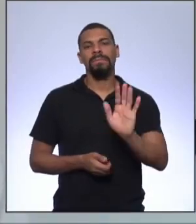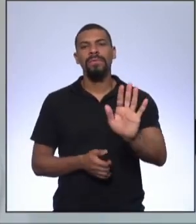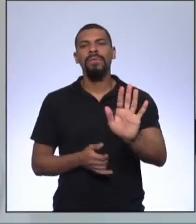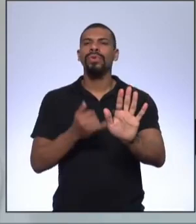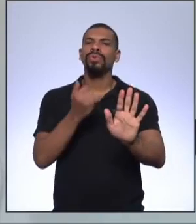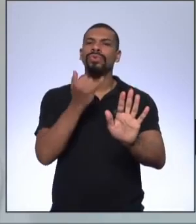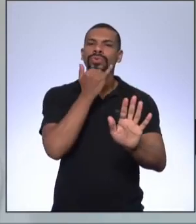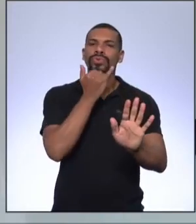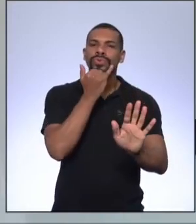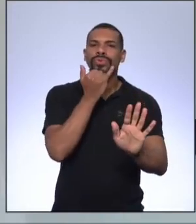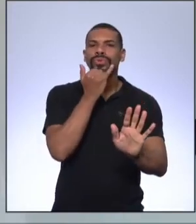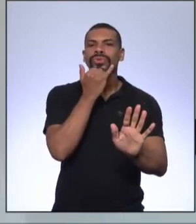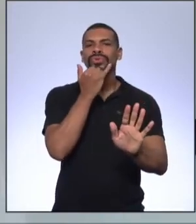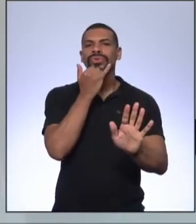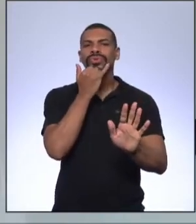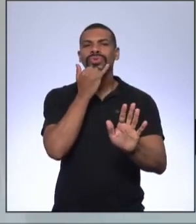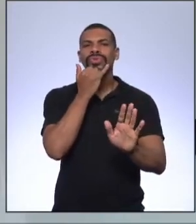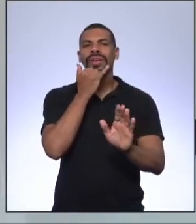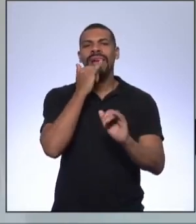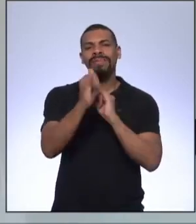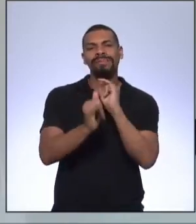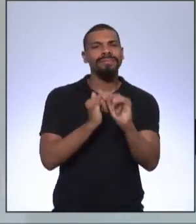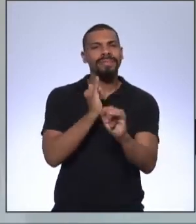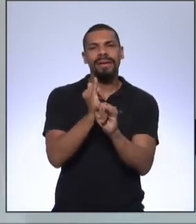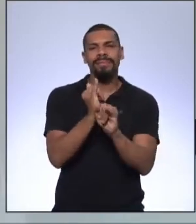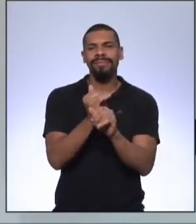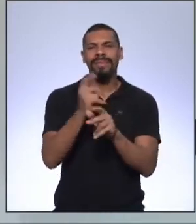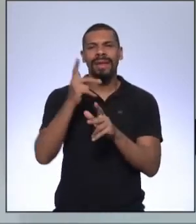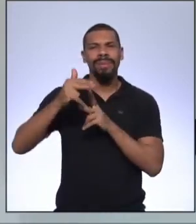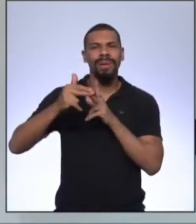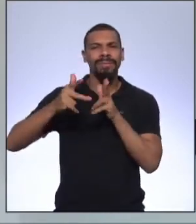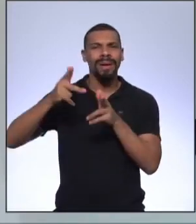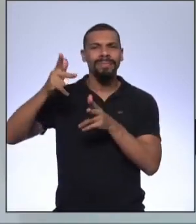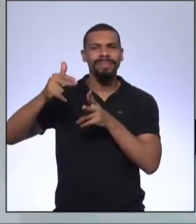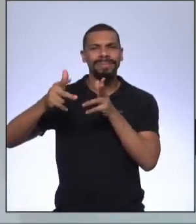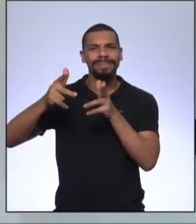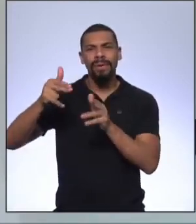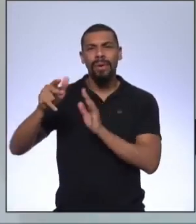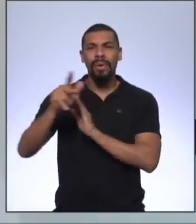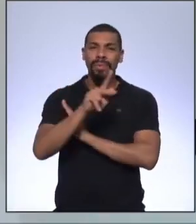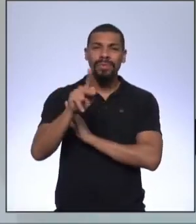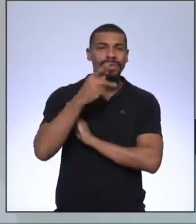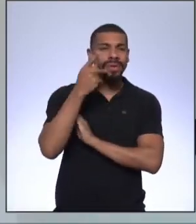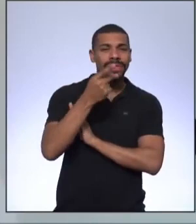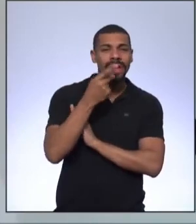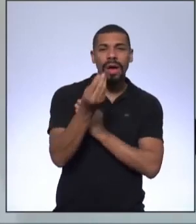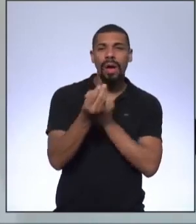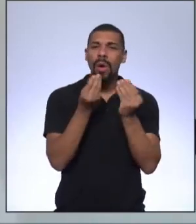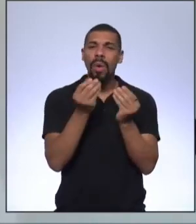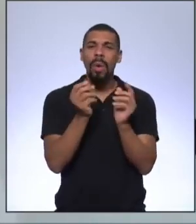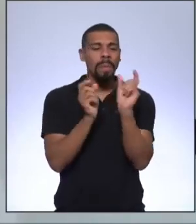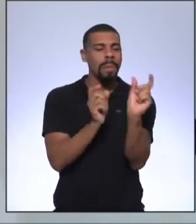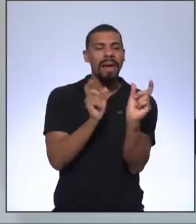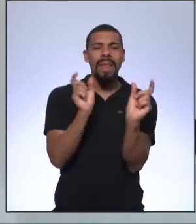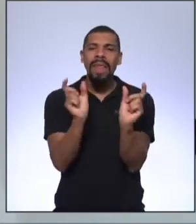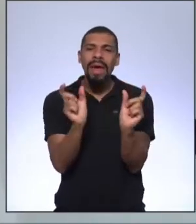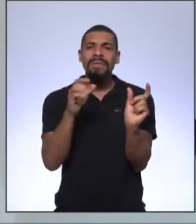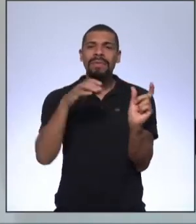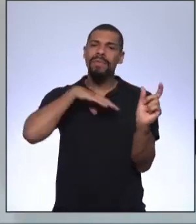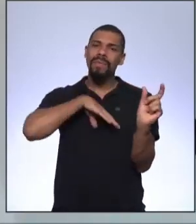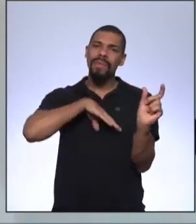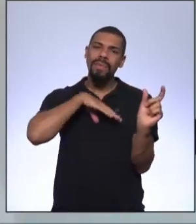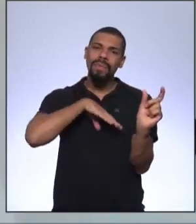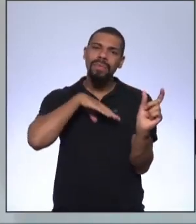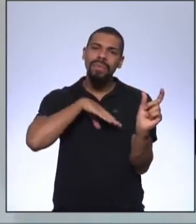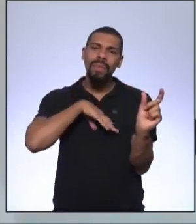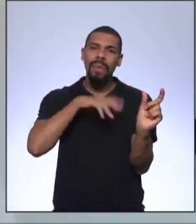Me desculpe, acho que a transmissão ruim, a internet está cortando. O teacher está falando sobre cognatos, que são palavras que são